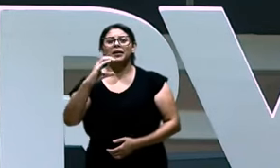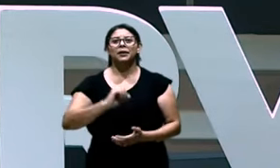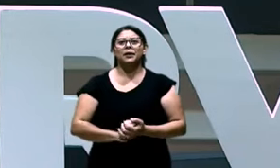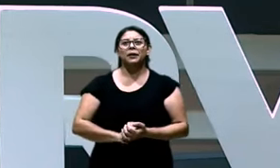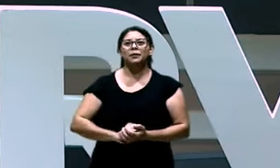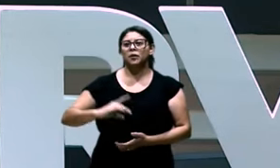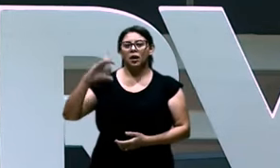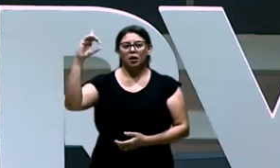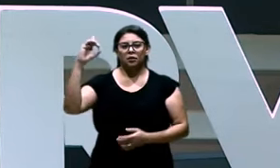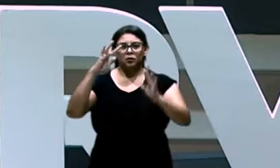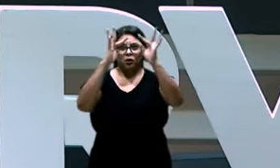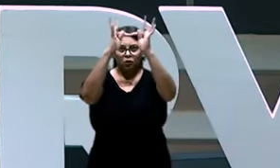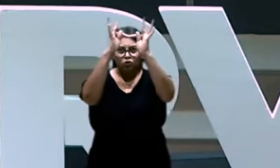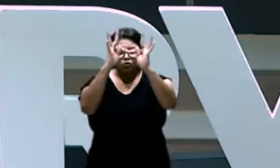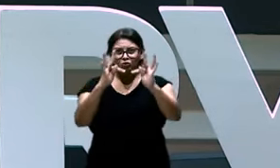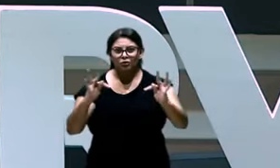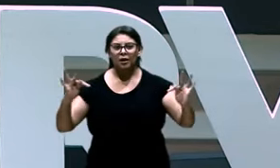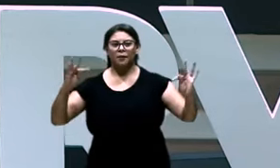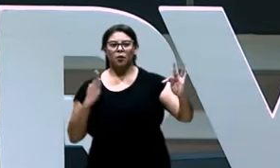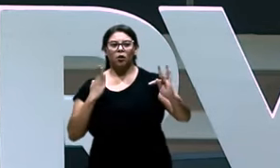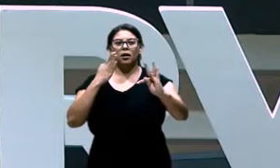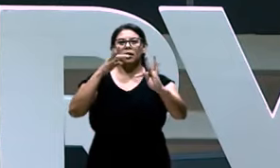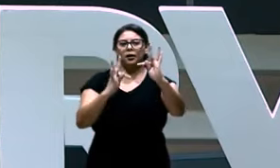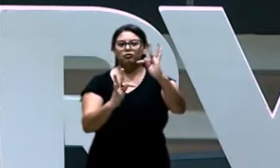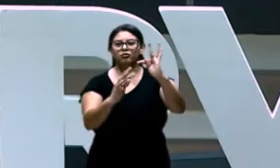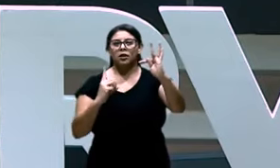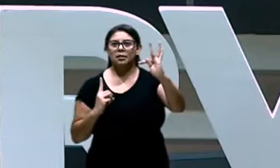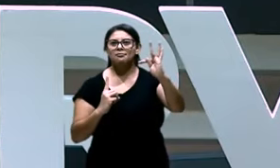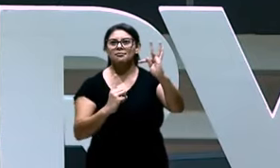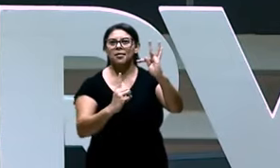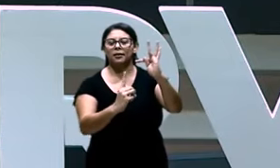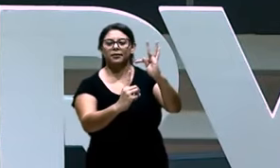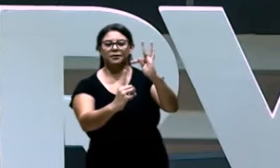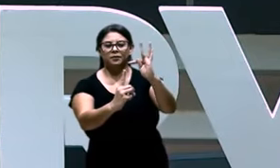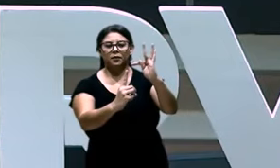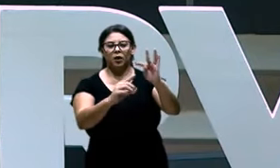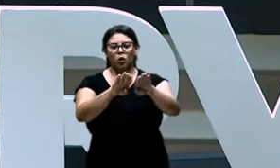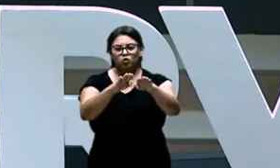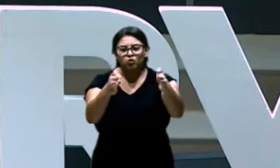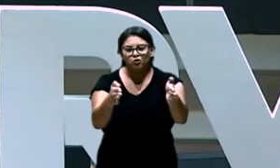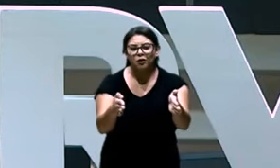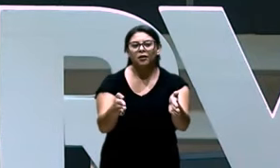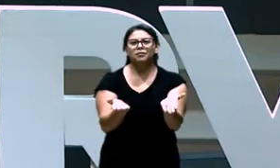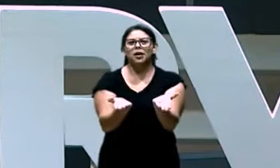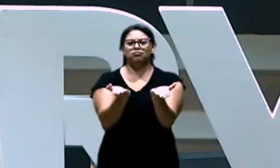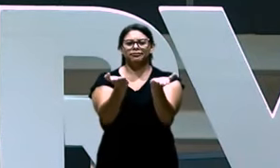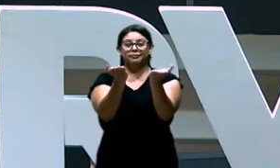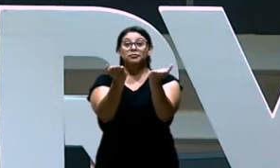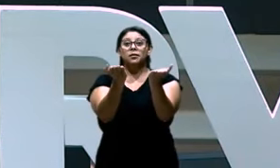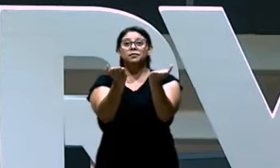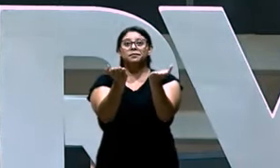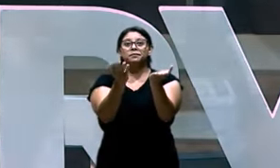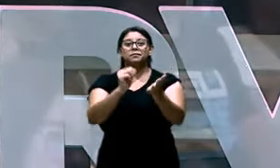o candeeiro. Na sua frente, o altar do incenso. É o mesmo caminho. É o mesmo endereço, o mesmo nome